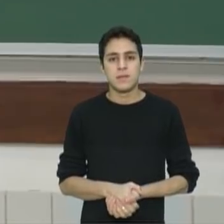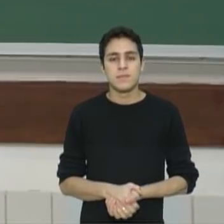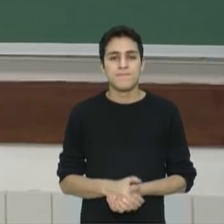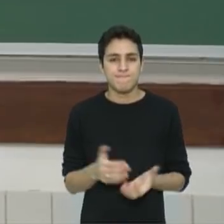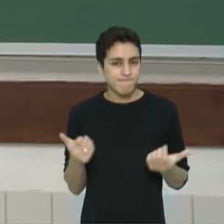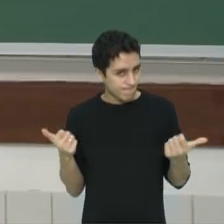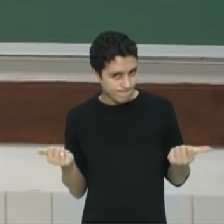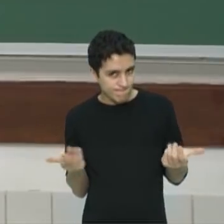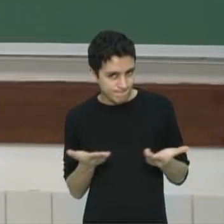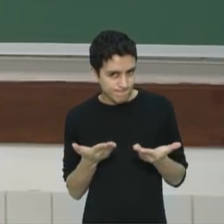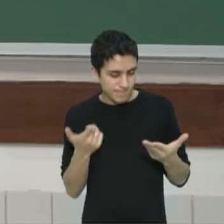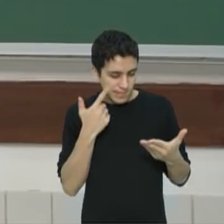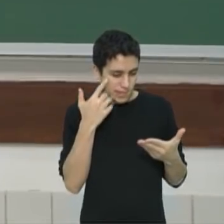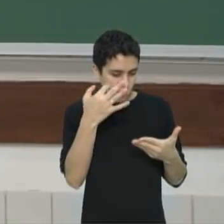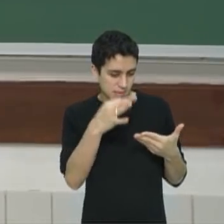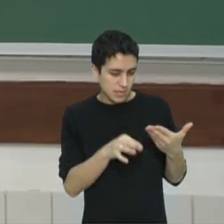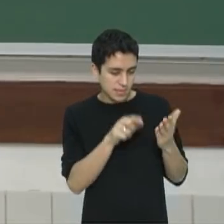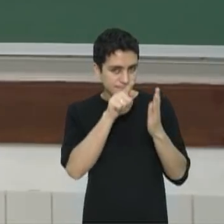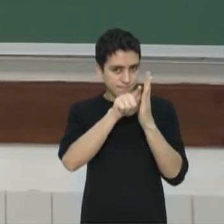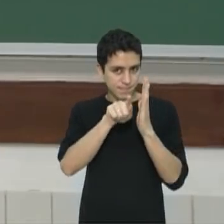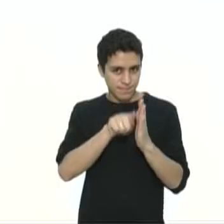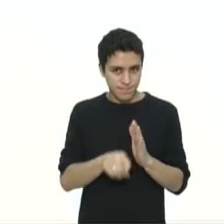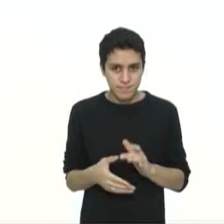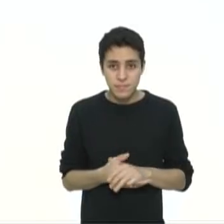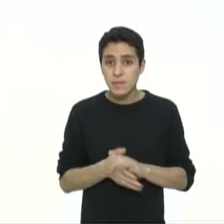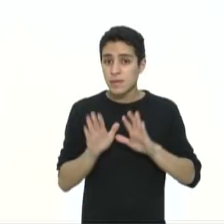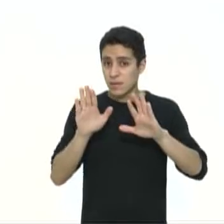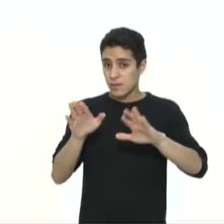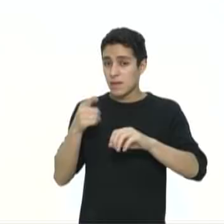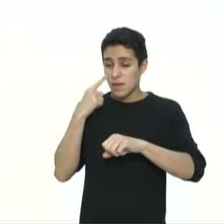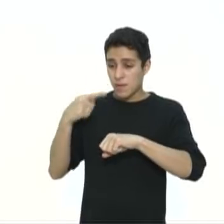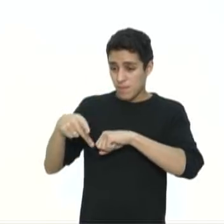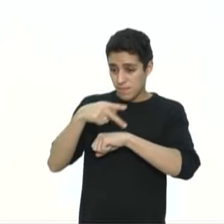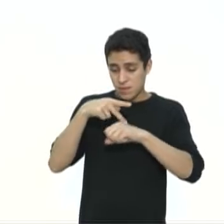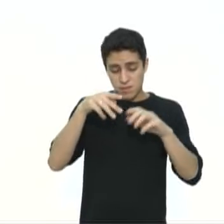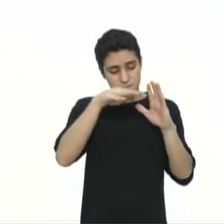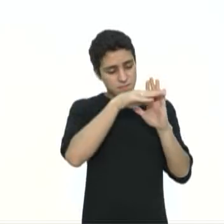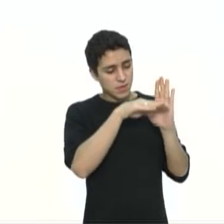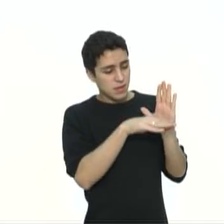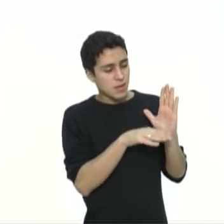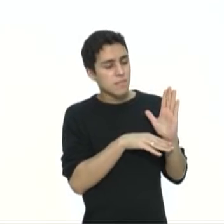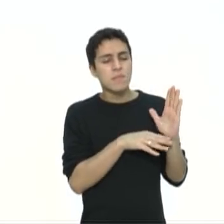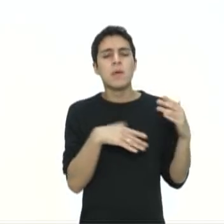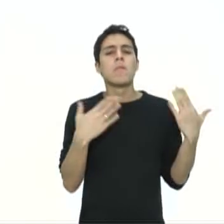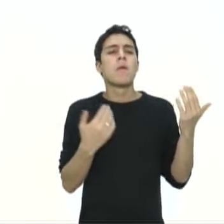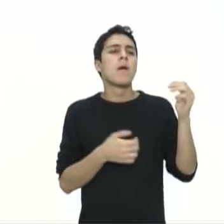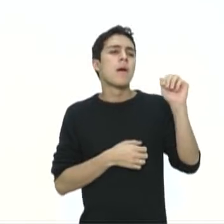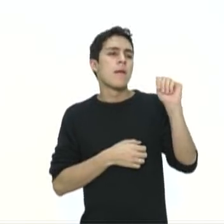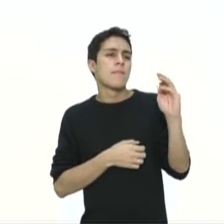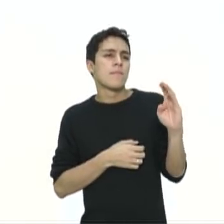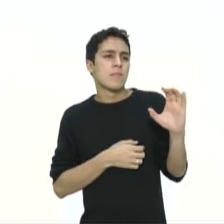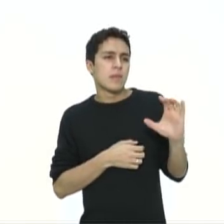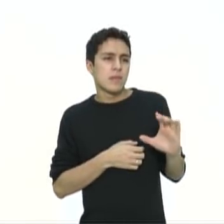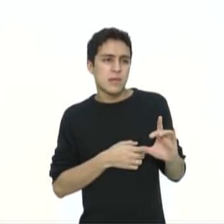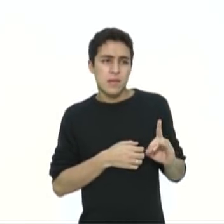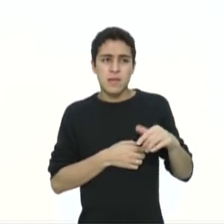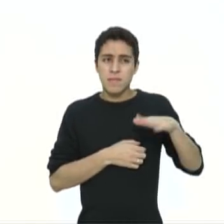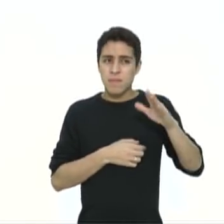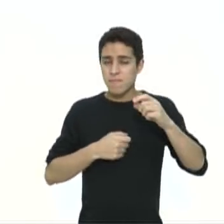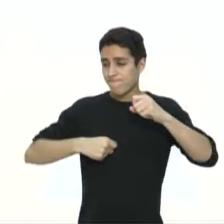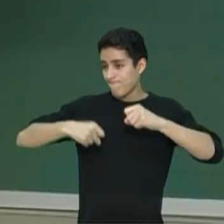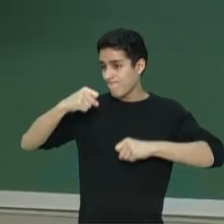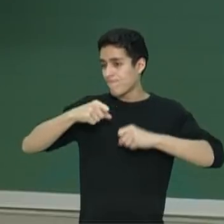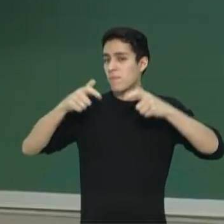Não, vamos lá, vamos à correção do questionário. Dentre os países apresentados abaixo, qual é o país mais industrializado da Oceania? Já